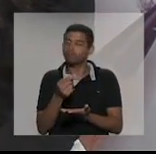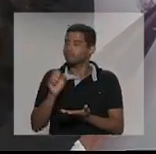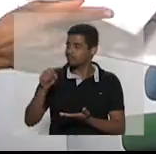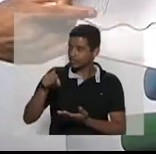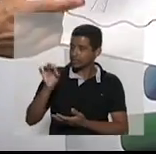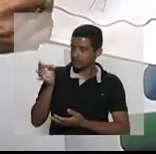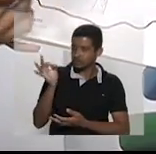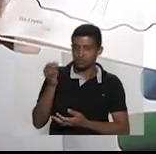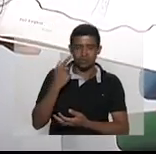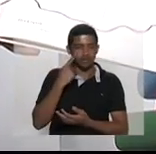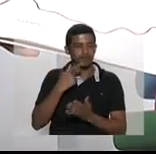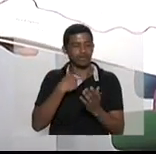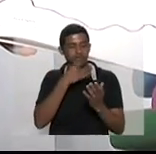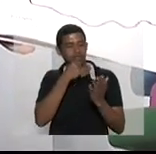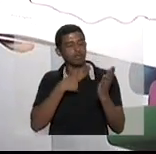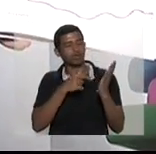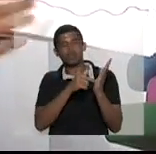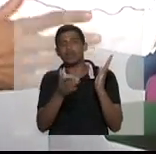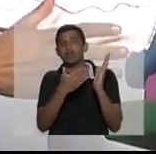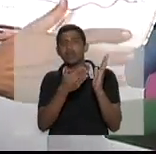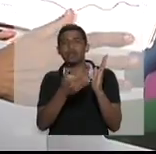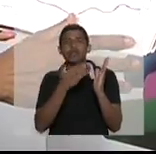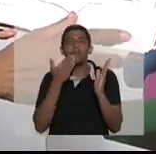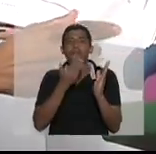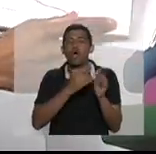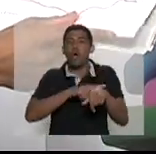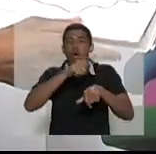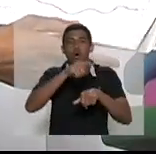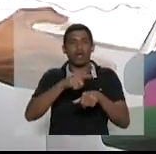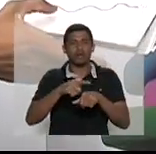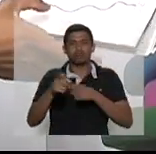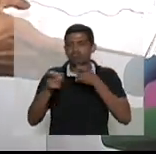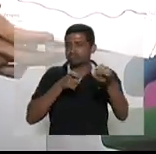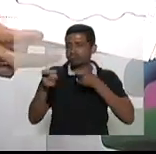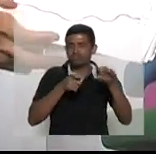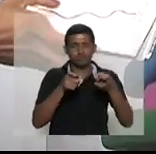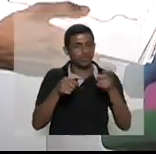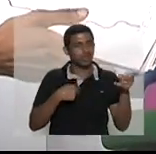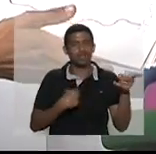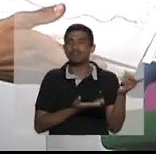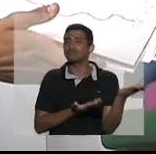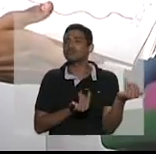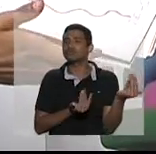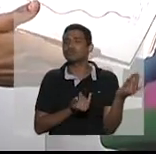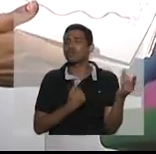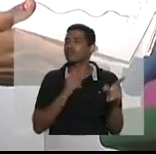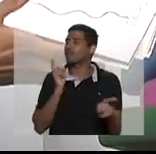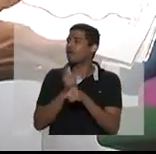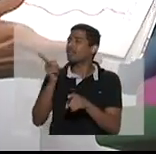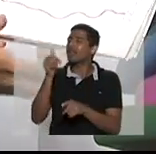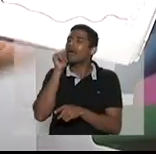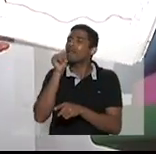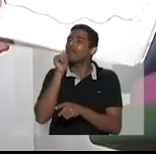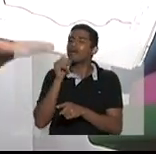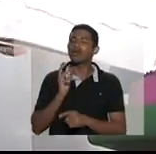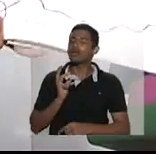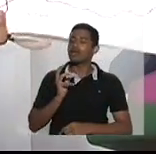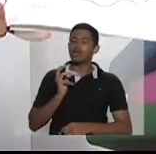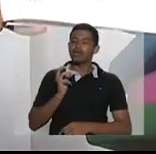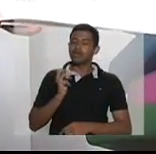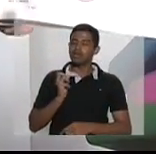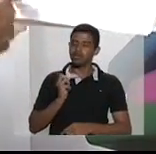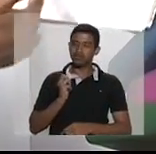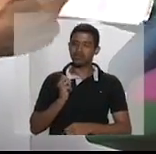Tem um momento aqui, por exemplo, que é um momento de guerra. Ele é um jovem, aí ele acaba de conhecer uma menina, se apaixona